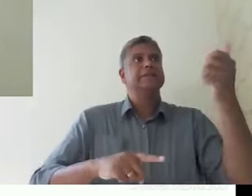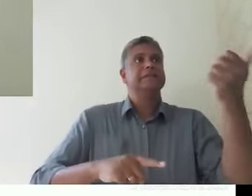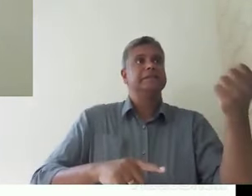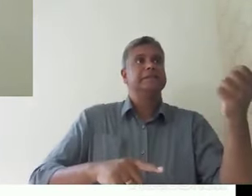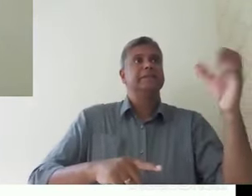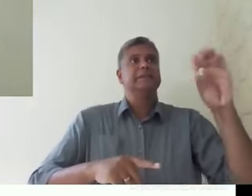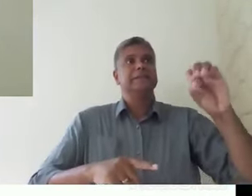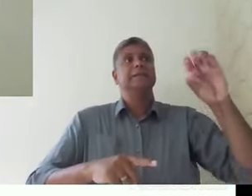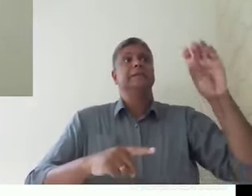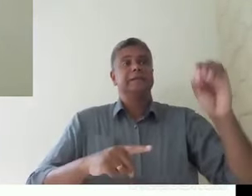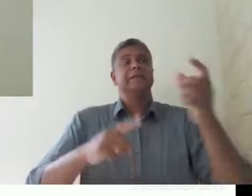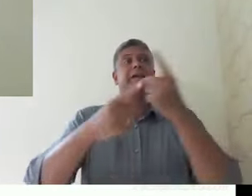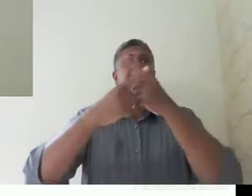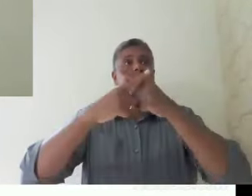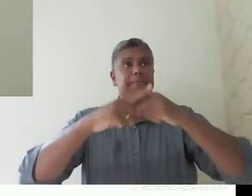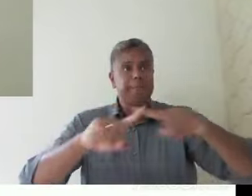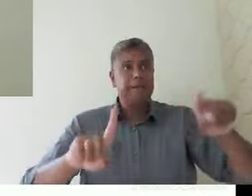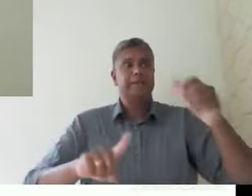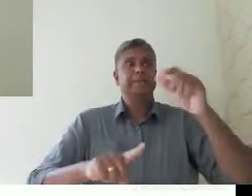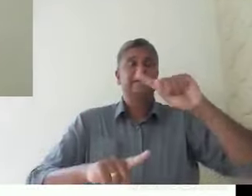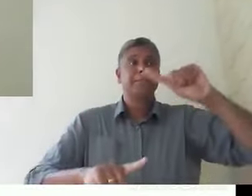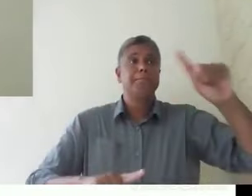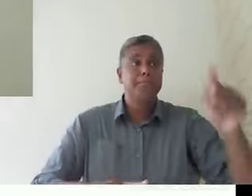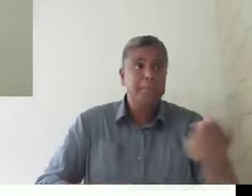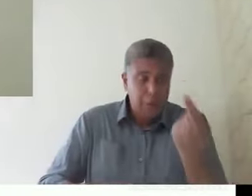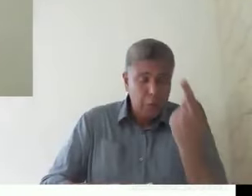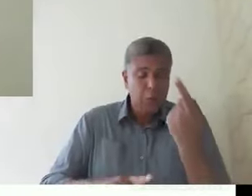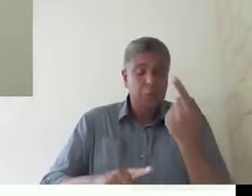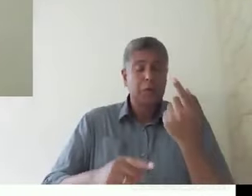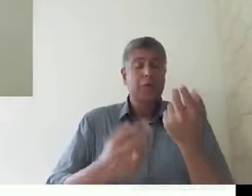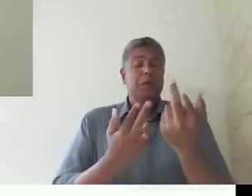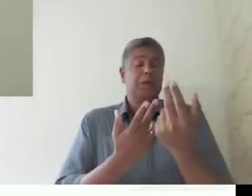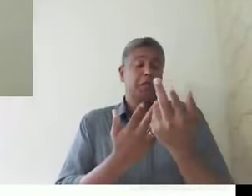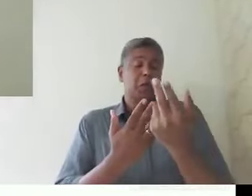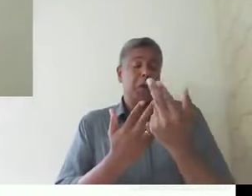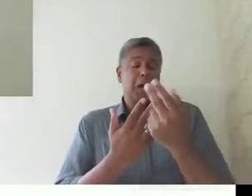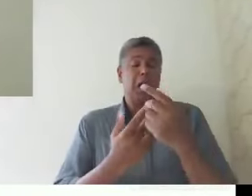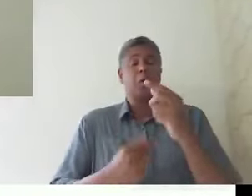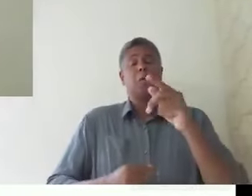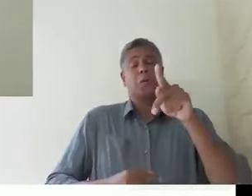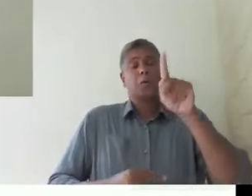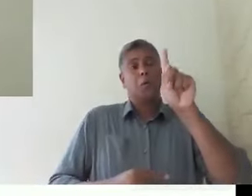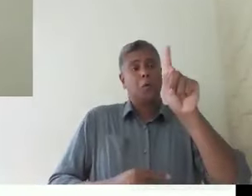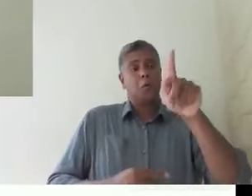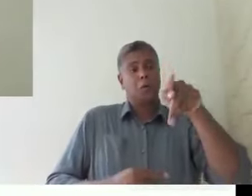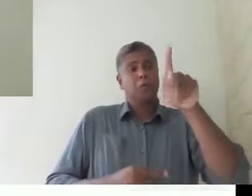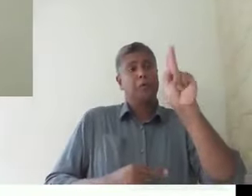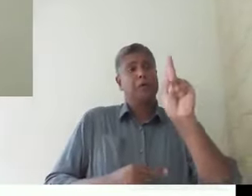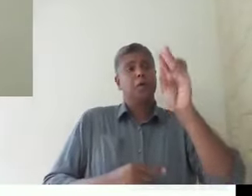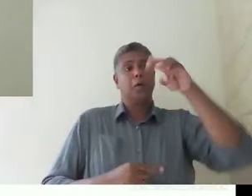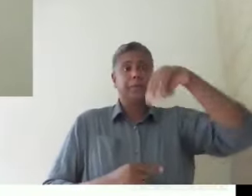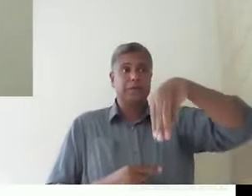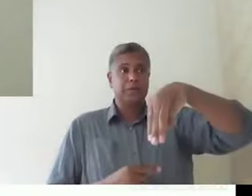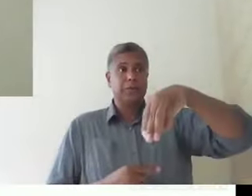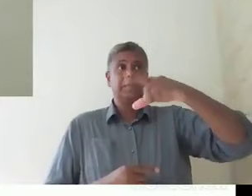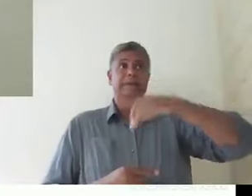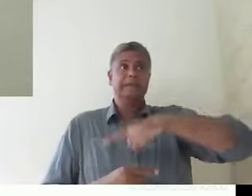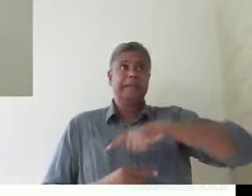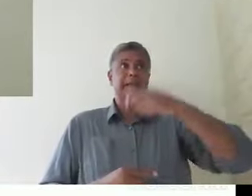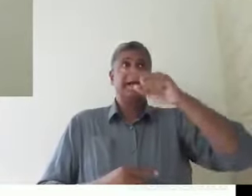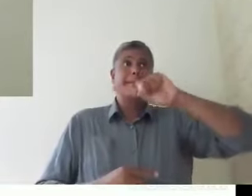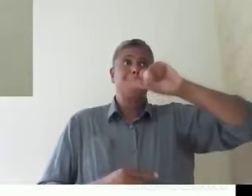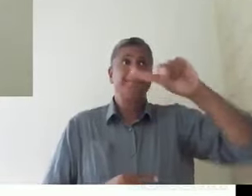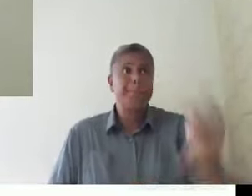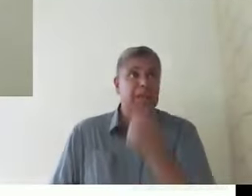vezes 10, 1000. Por isso, 1 quilômetro são 1000 metros. Se a gente